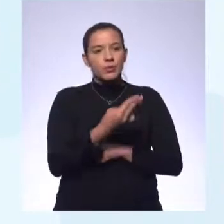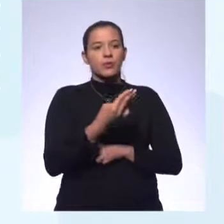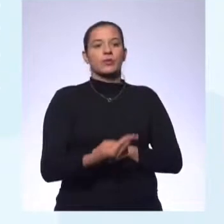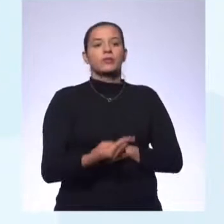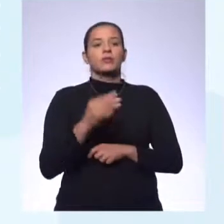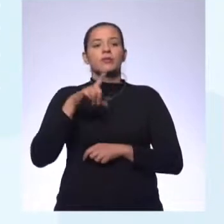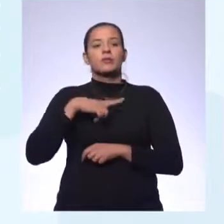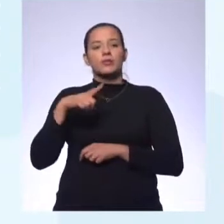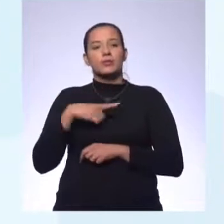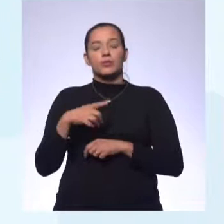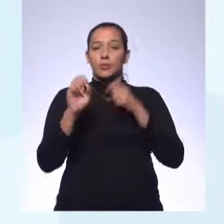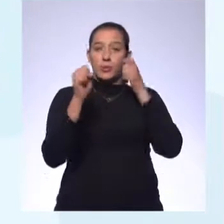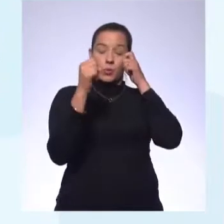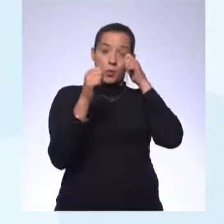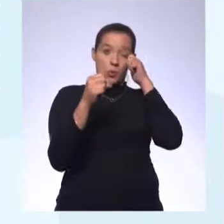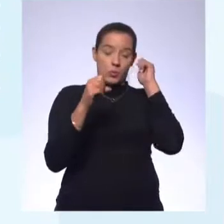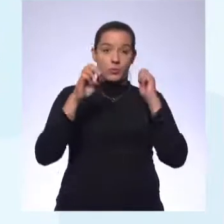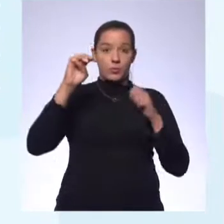14.333.915. Dos